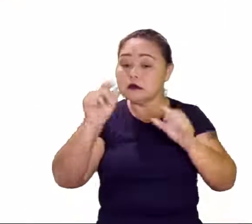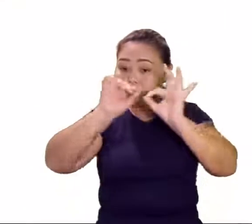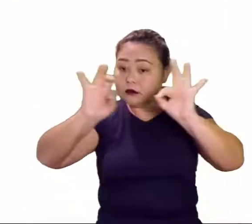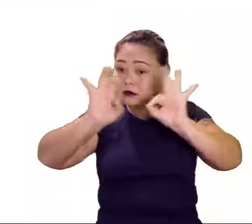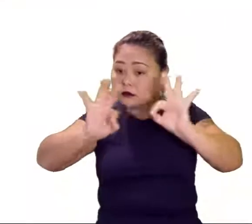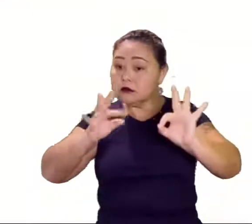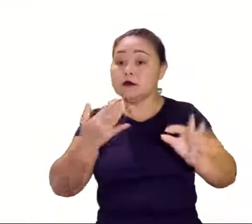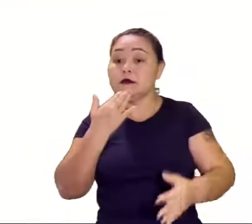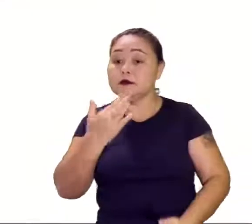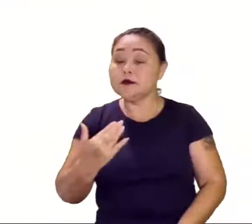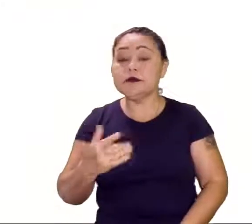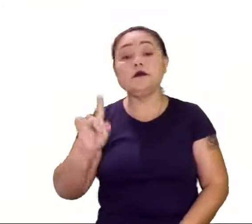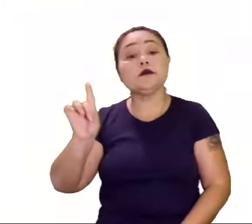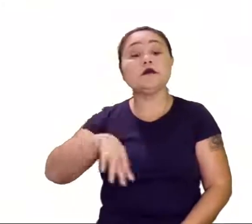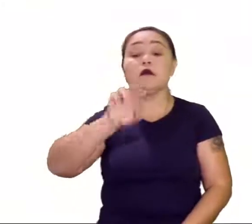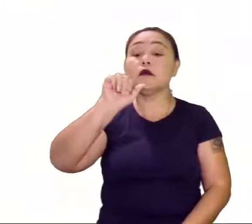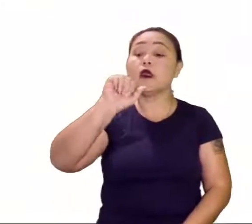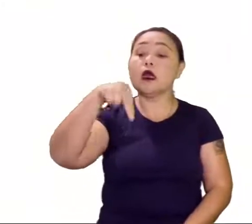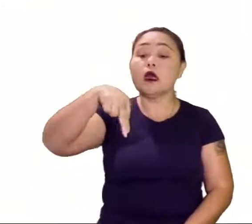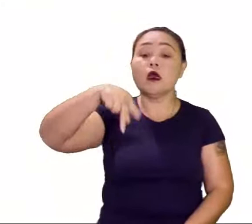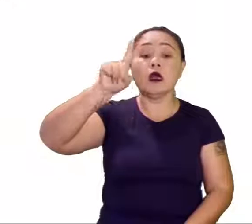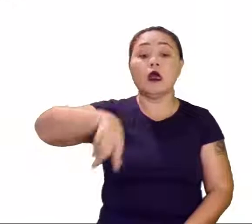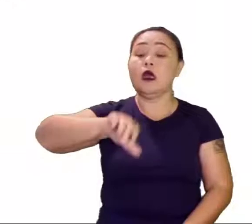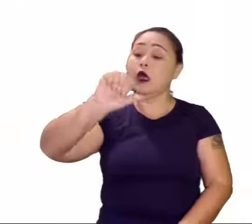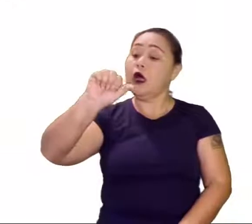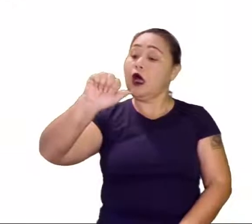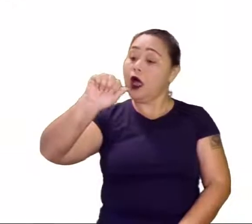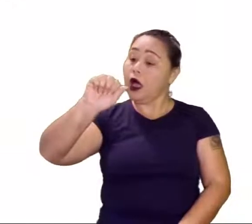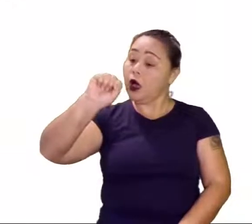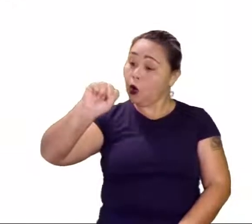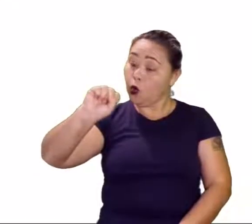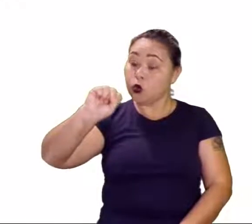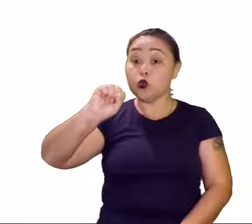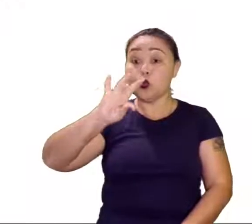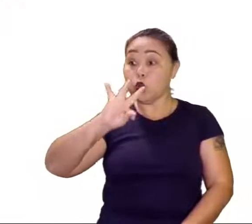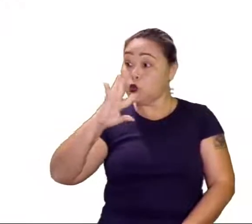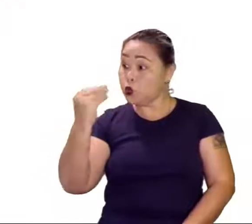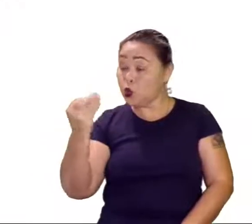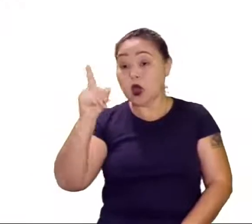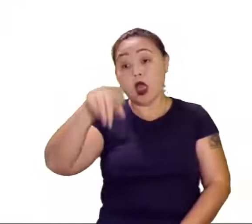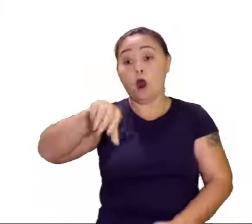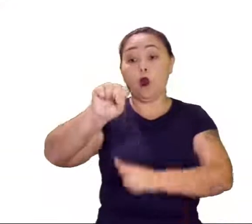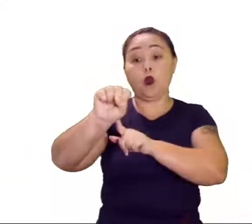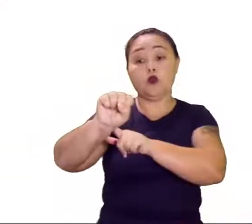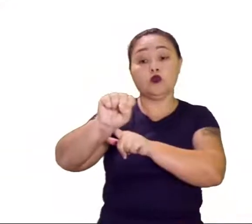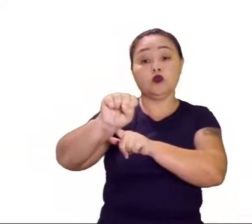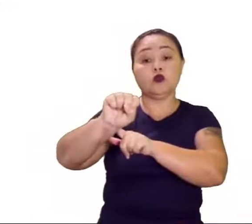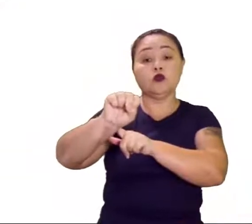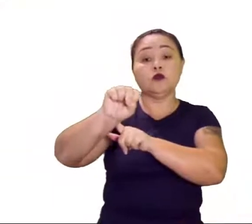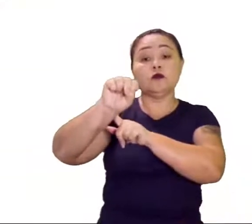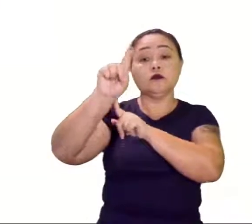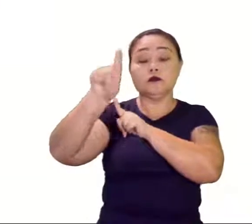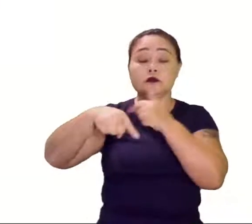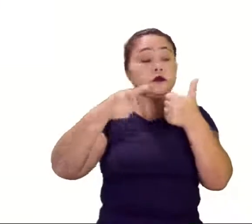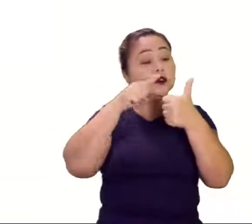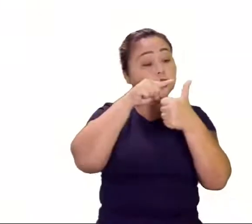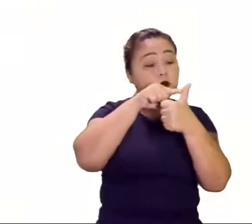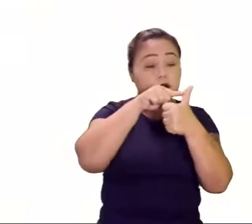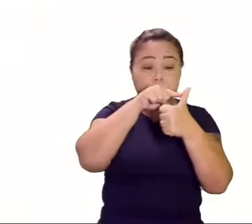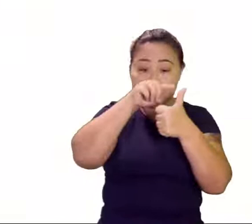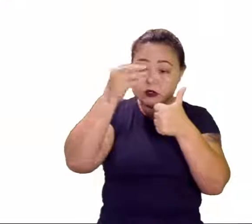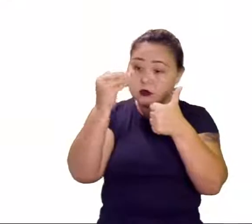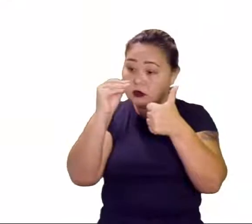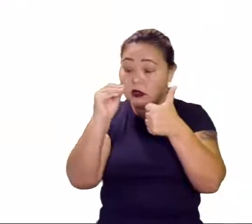Isso tá? mesmo. Quem é o AN, então? É o A8. Então, eu tenho no total 8 termos. Os 6 meios mais os